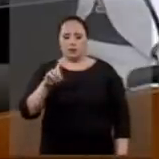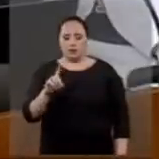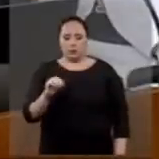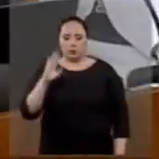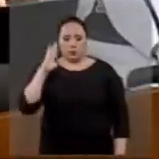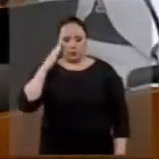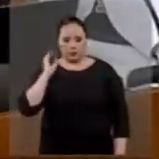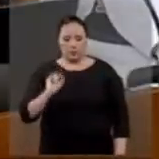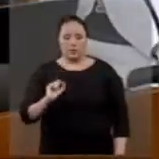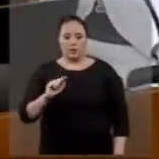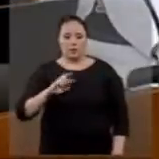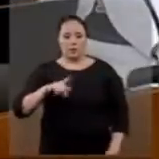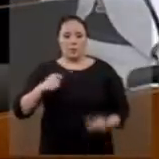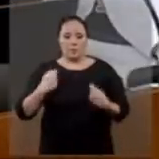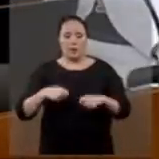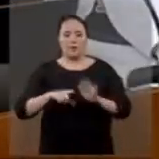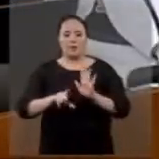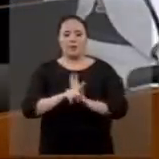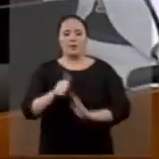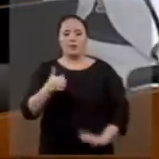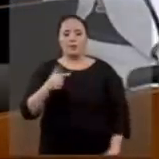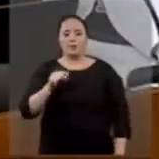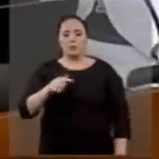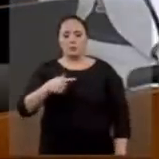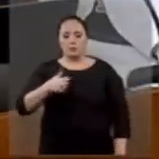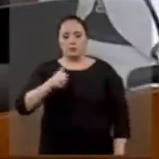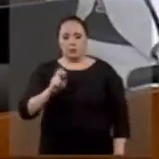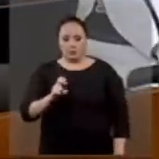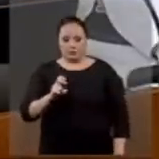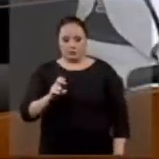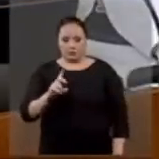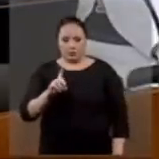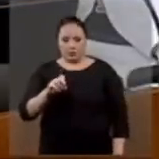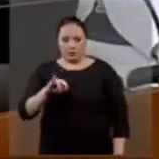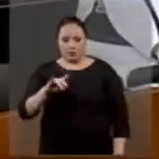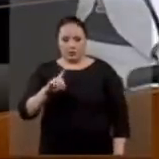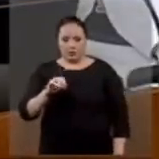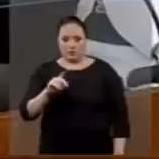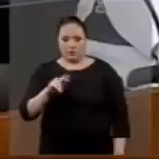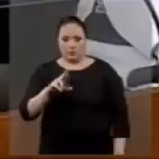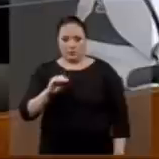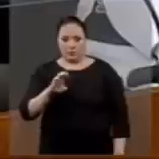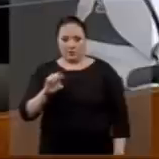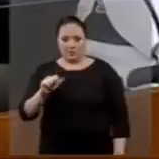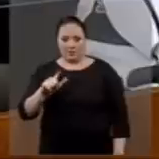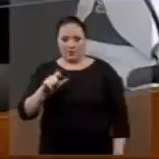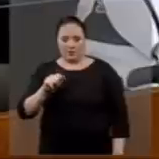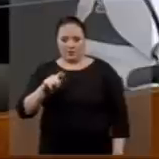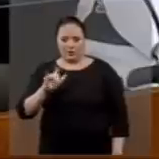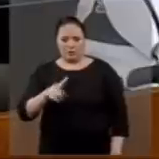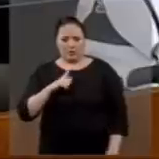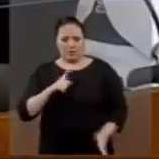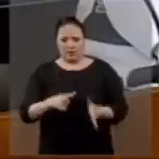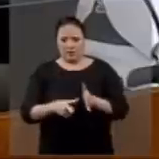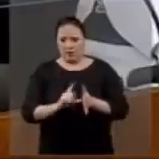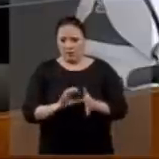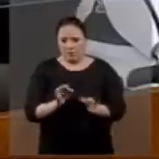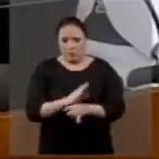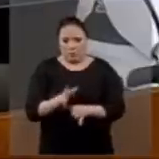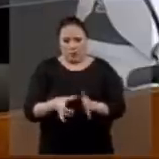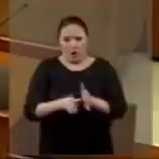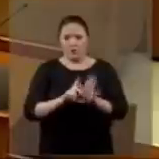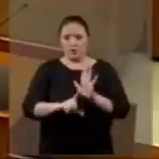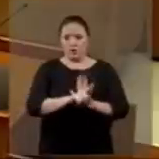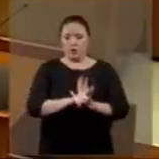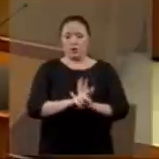Fux, que nem precisaria da lei 12.715. O devido processo legal já era cumprido antes. Já estava atendido.